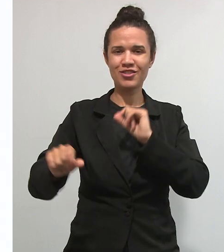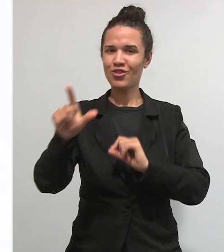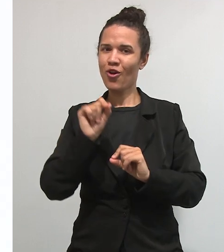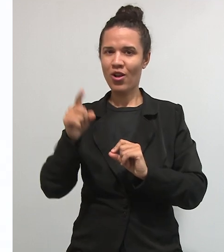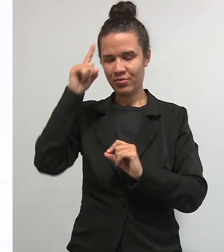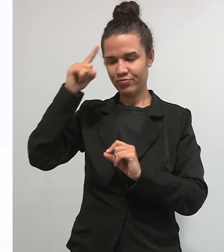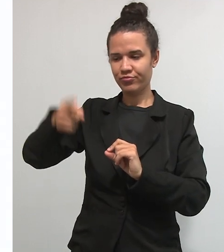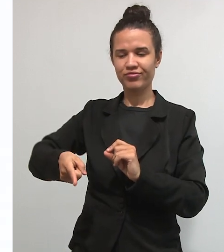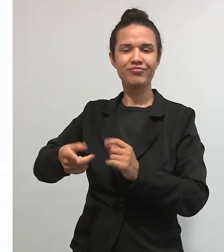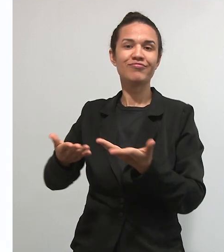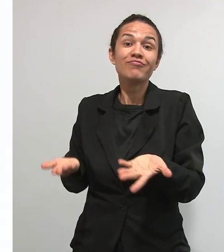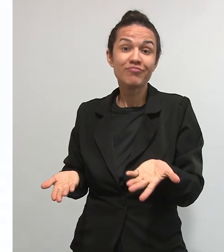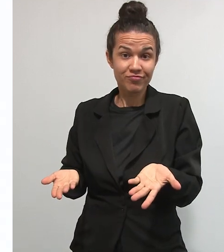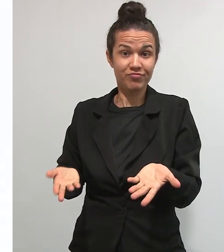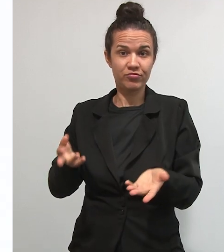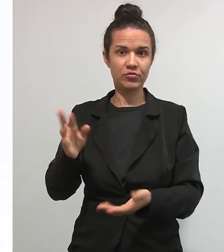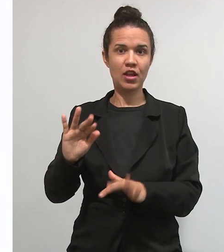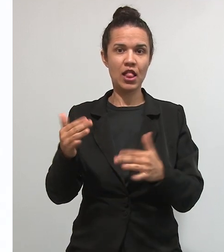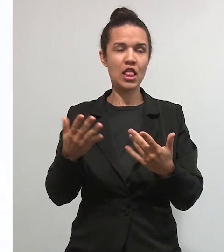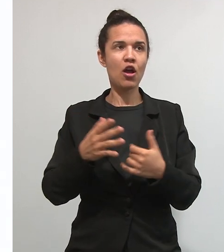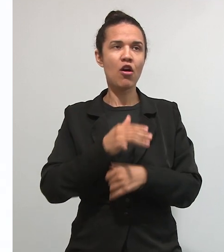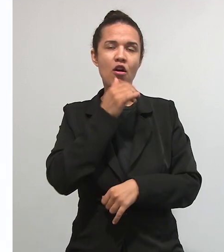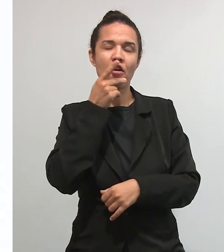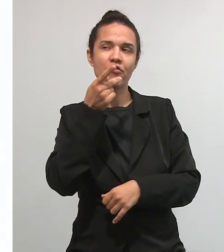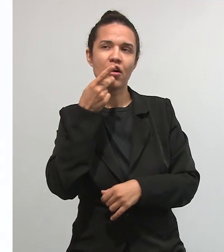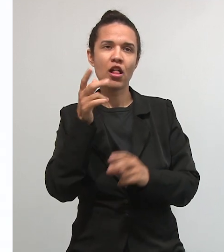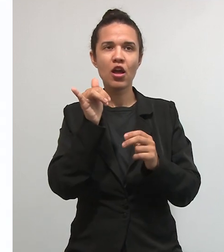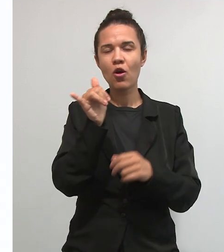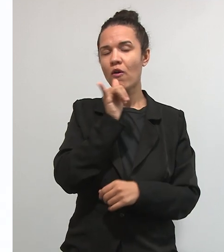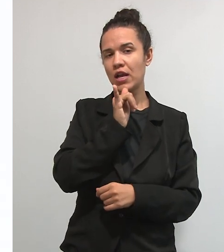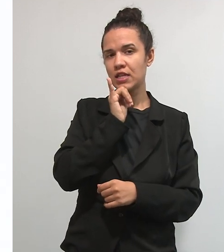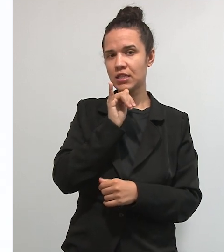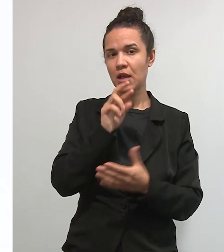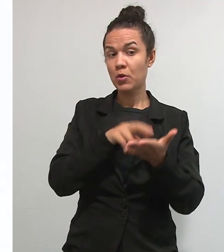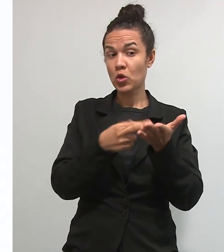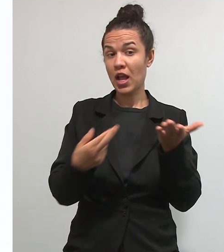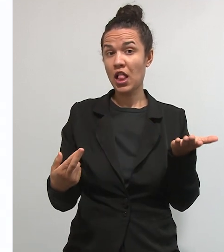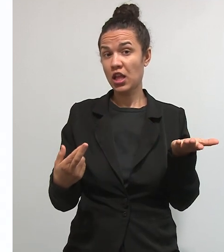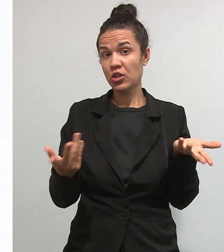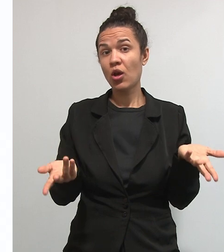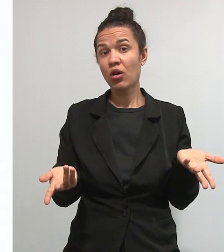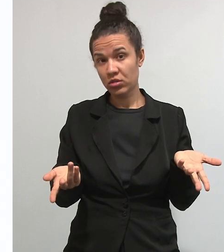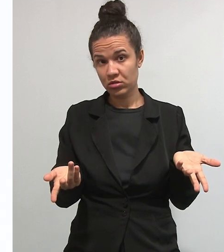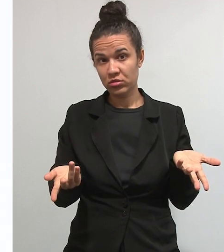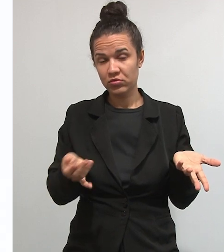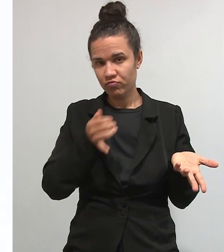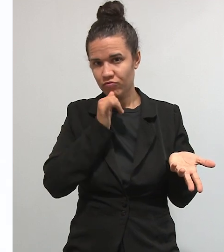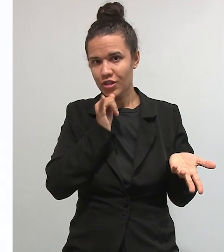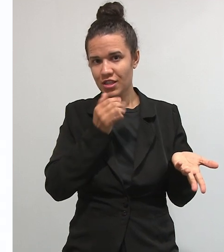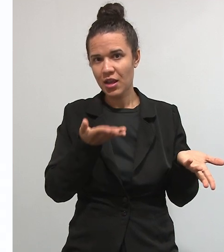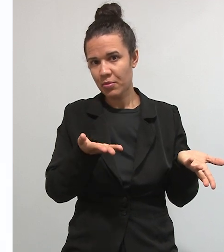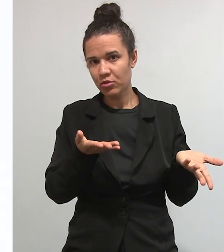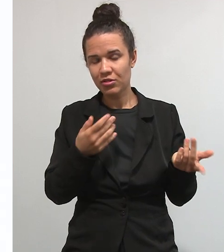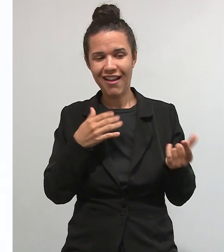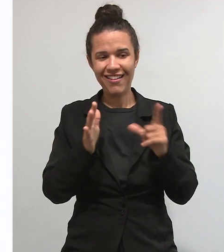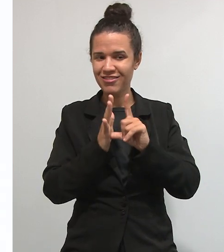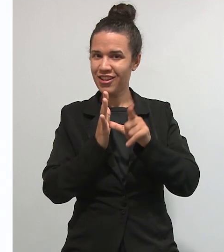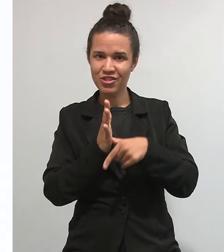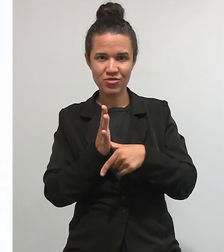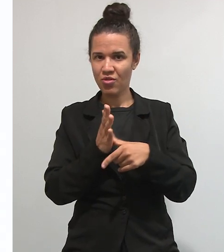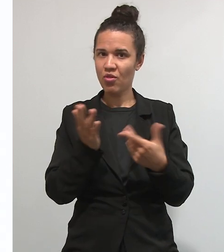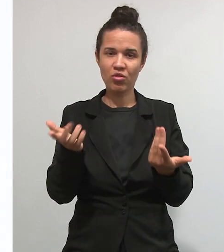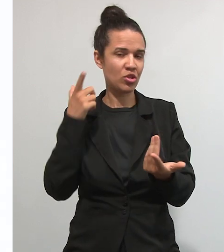Como eu falei, a partir do momento chegou depois do que adiantou, ela já não era importante, mas para